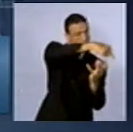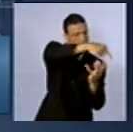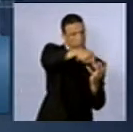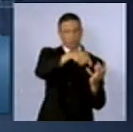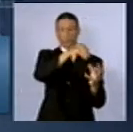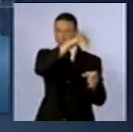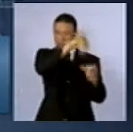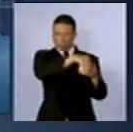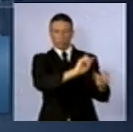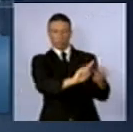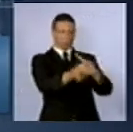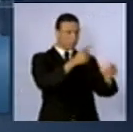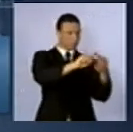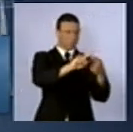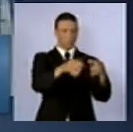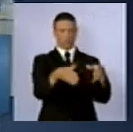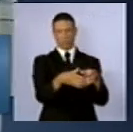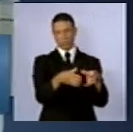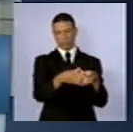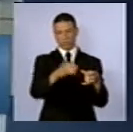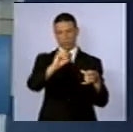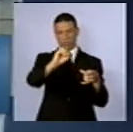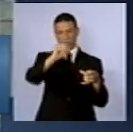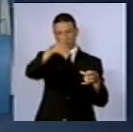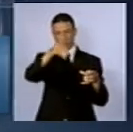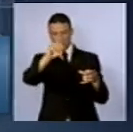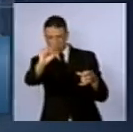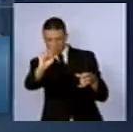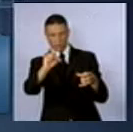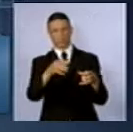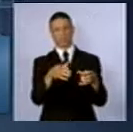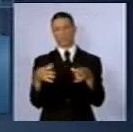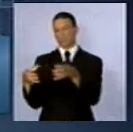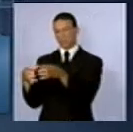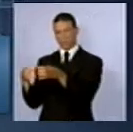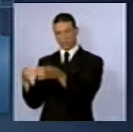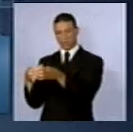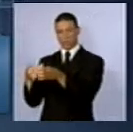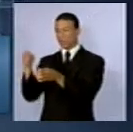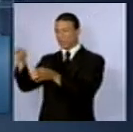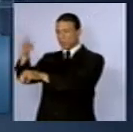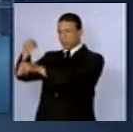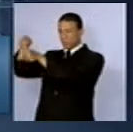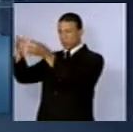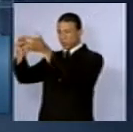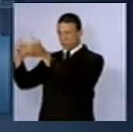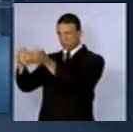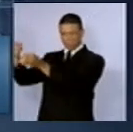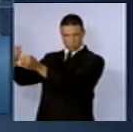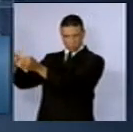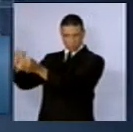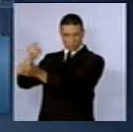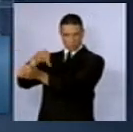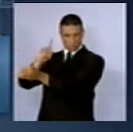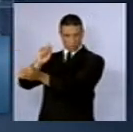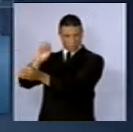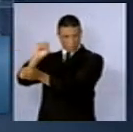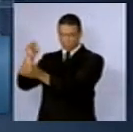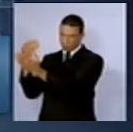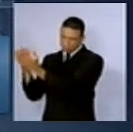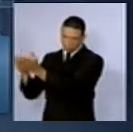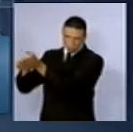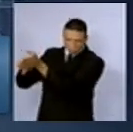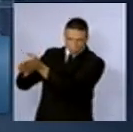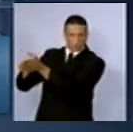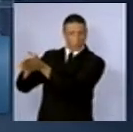eh na Organização Mundial da Saúde na agência internacional de pesquisa em câncer né E como nós sabemos né o